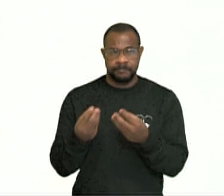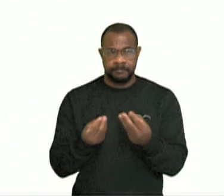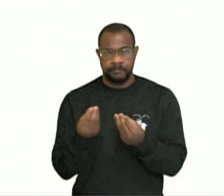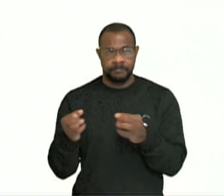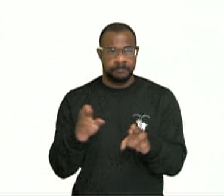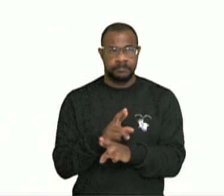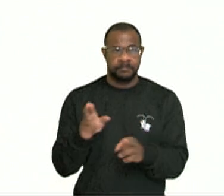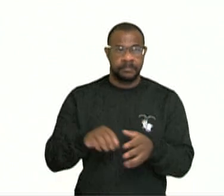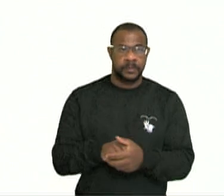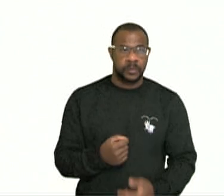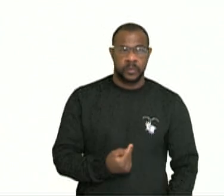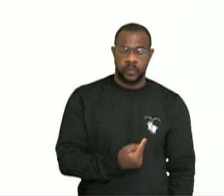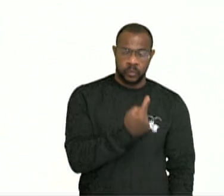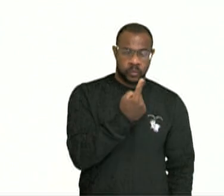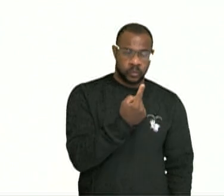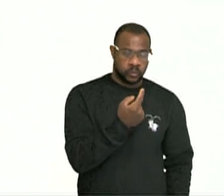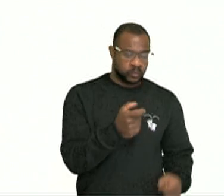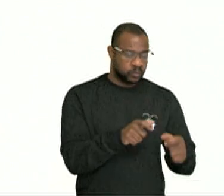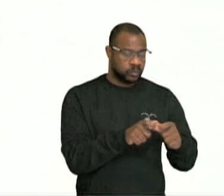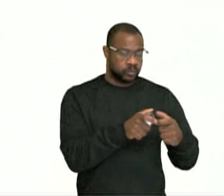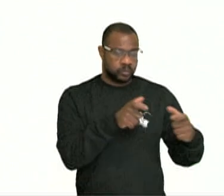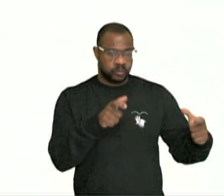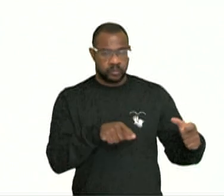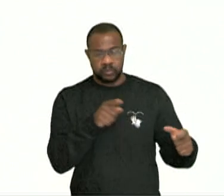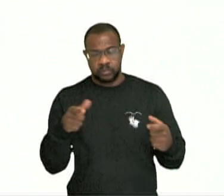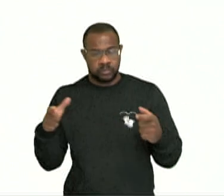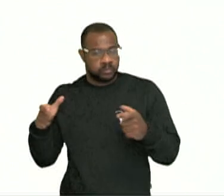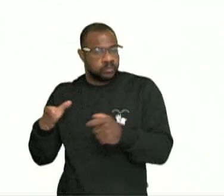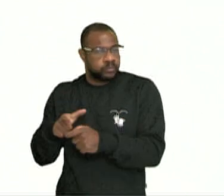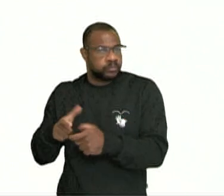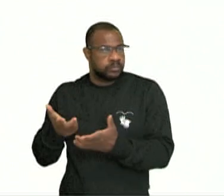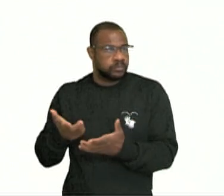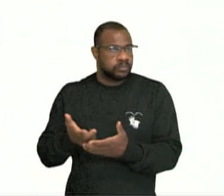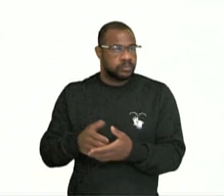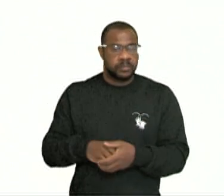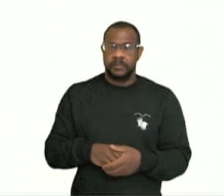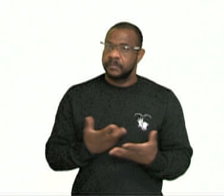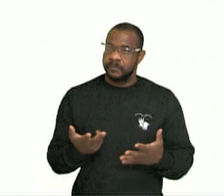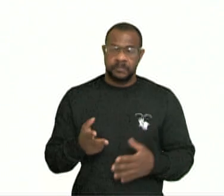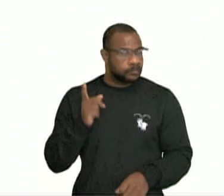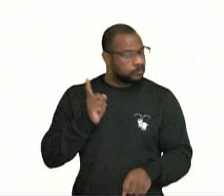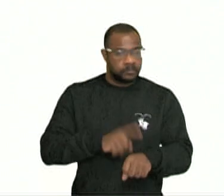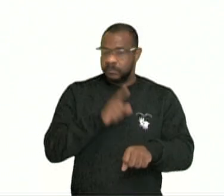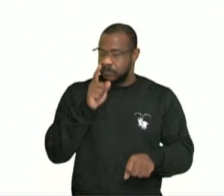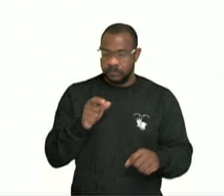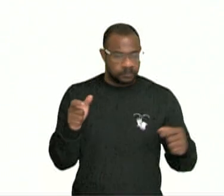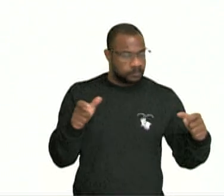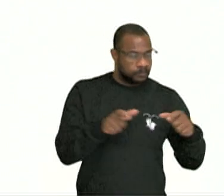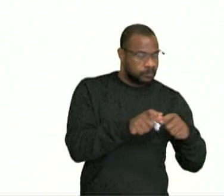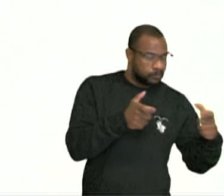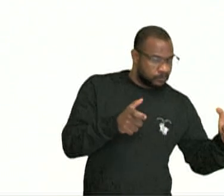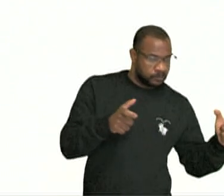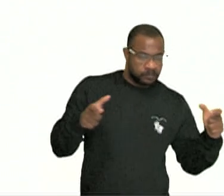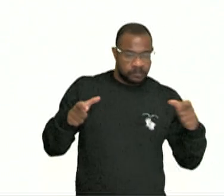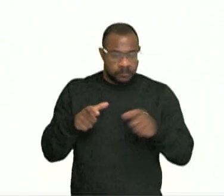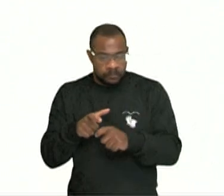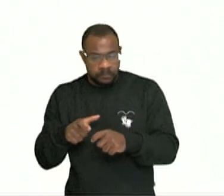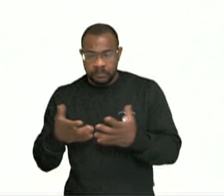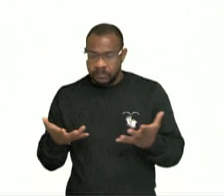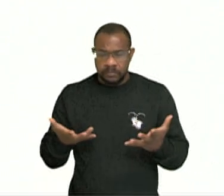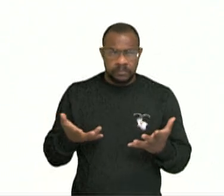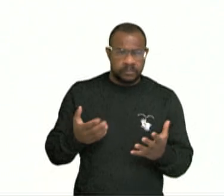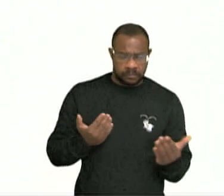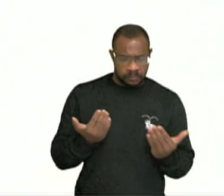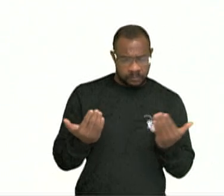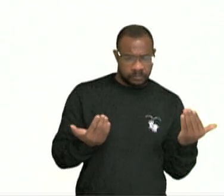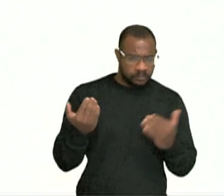Enquanto um aumenta, o outro parece diminuir. Então, ao mesmo momento que um aumenta, o outro diminui. Quando eu digo o enquanto, quer dizer que eu vou